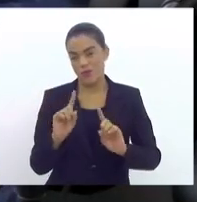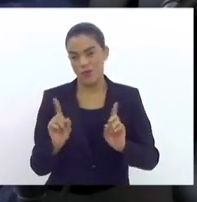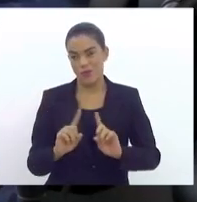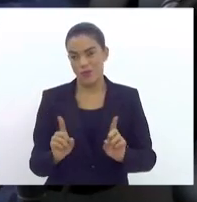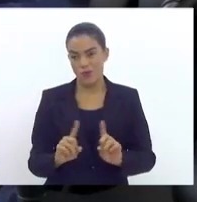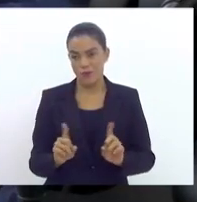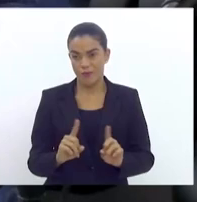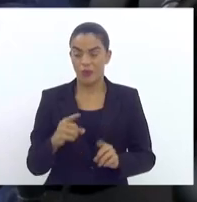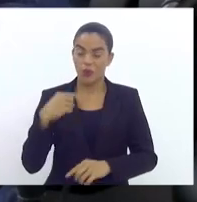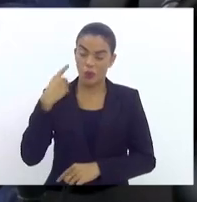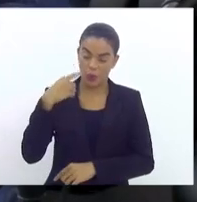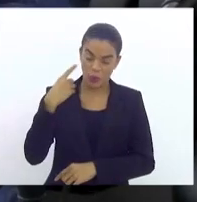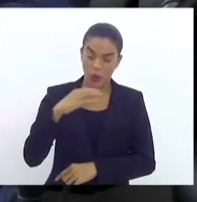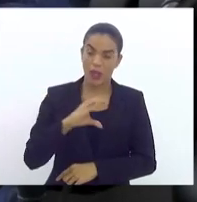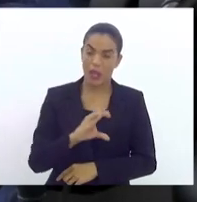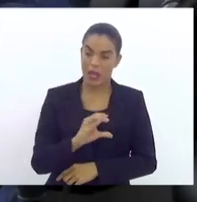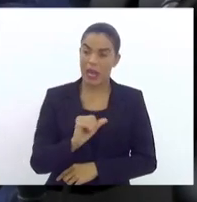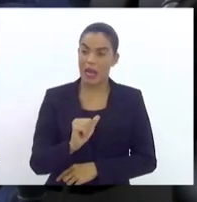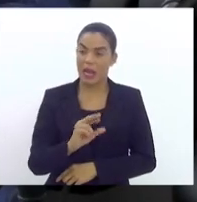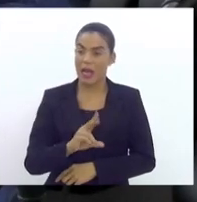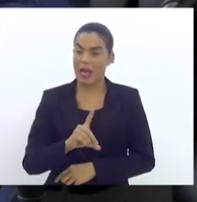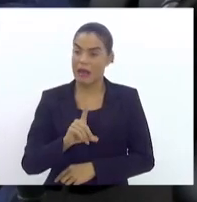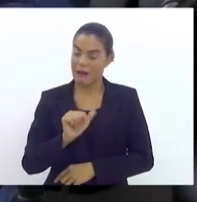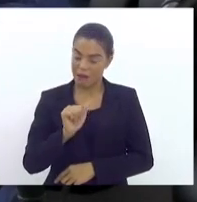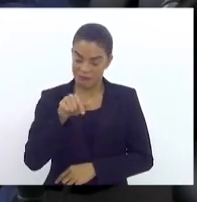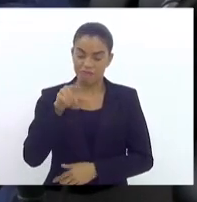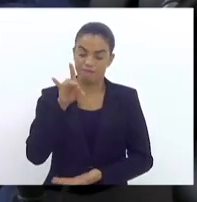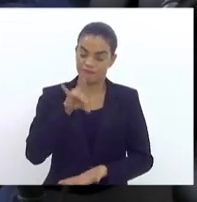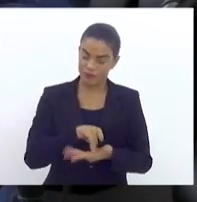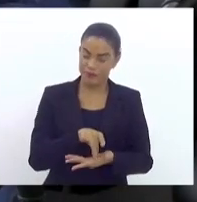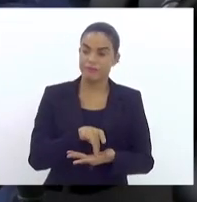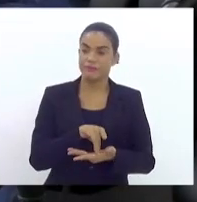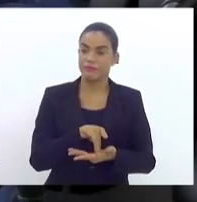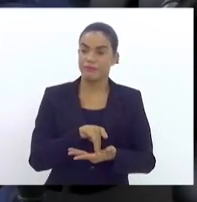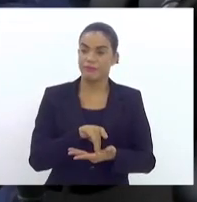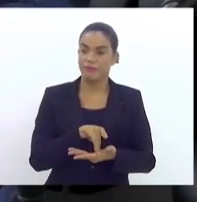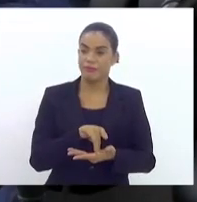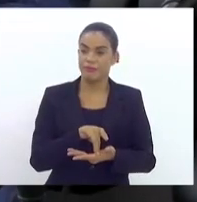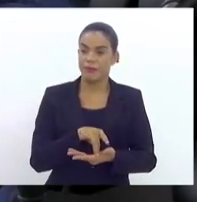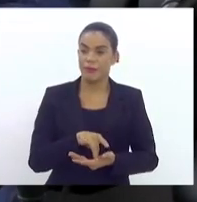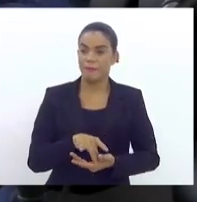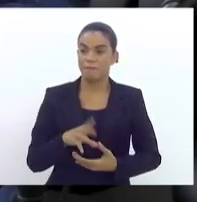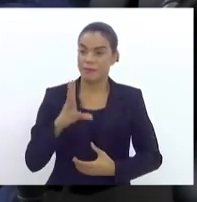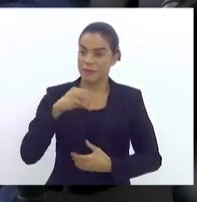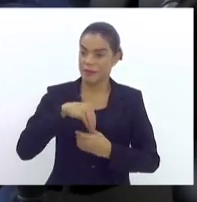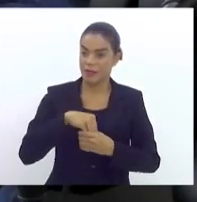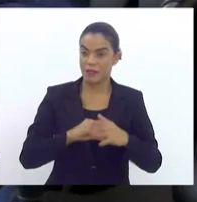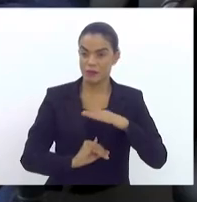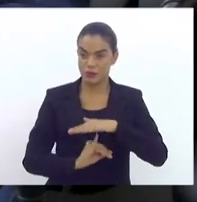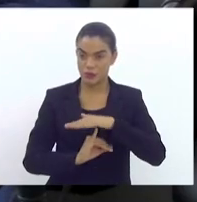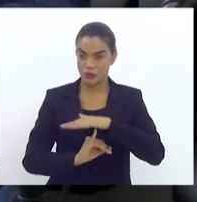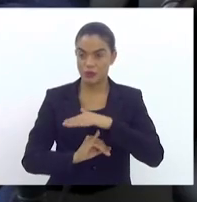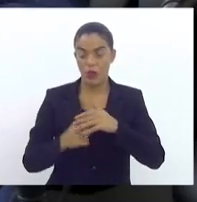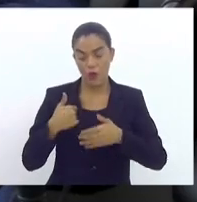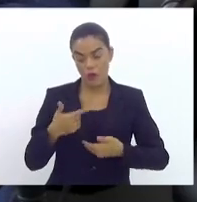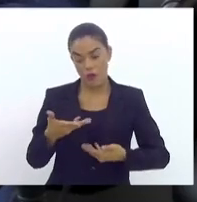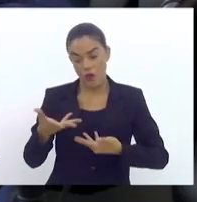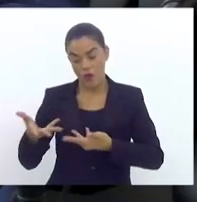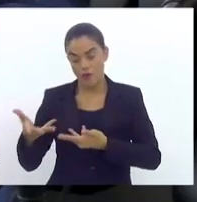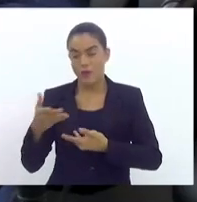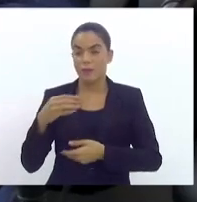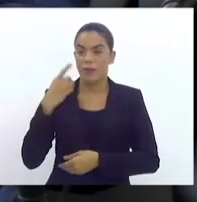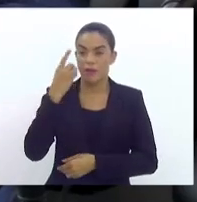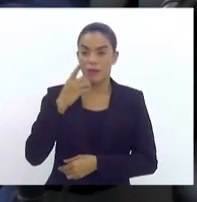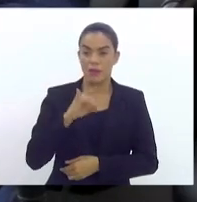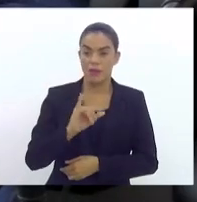Doutora Carla que ocupa um carro oficial dentro da estrutura da minha instituição é foi convidado pela deputada índia Agradeço